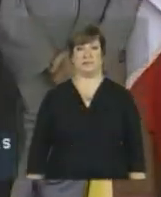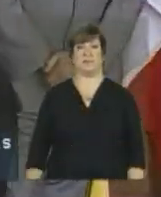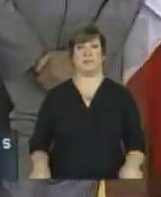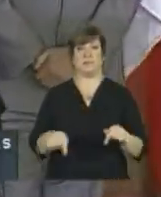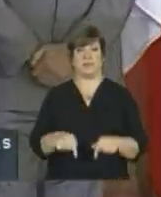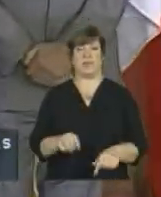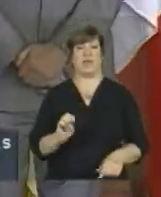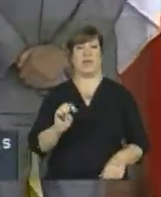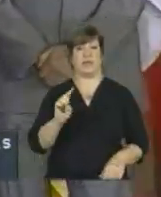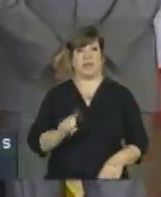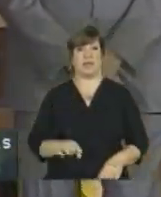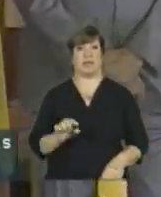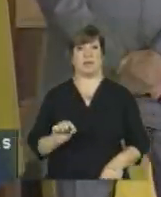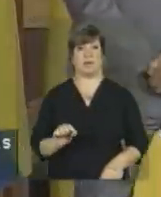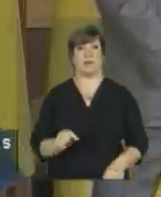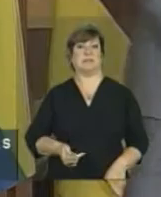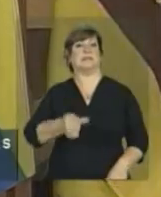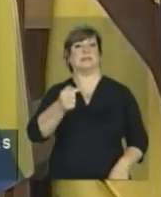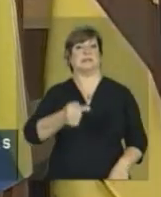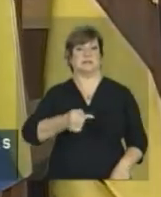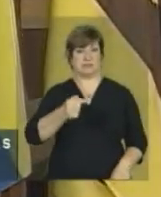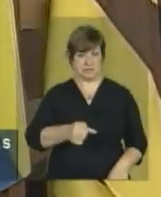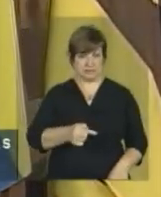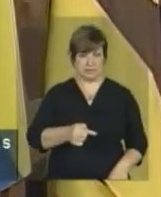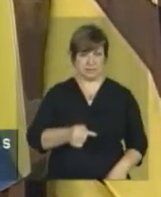Este é o sétimo